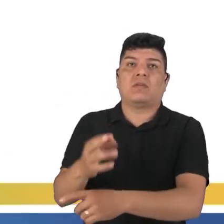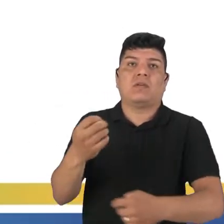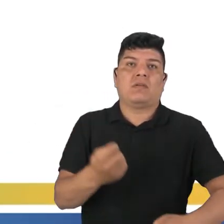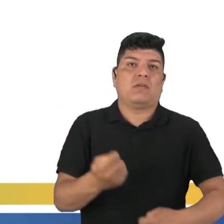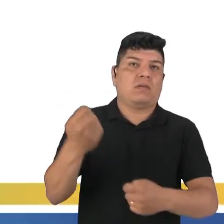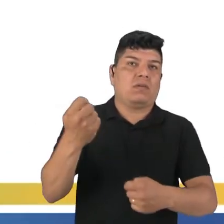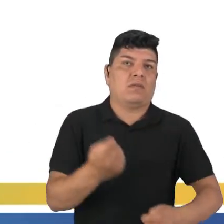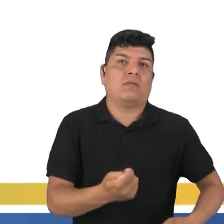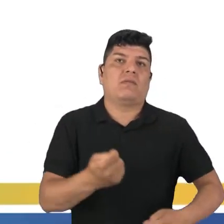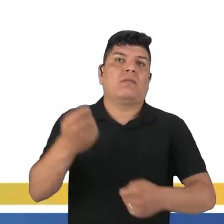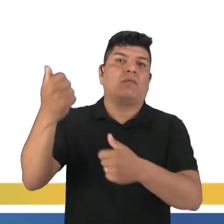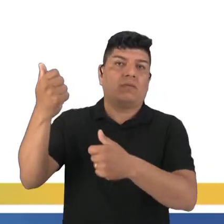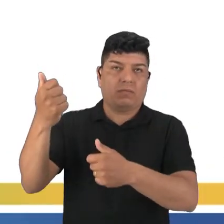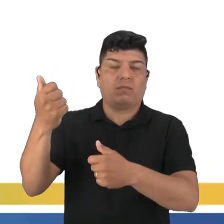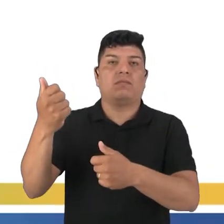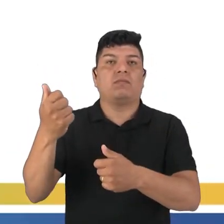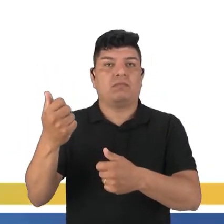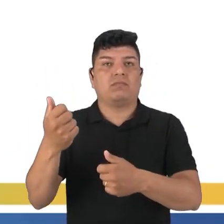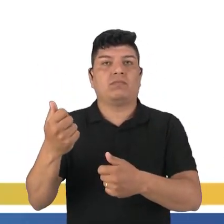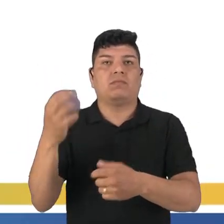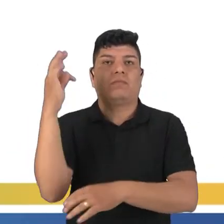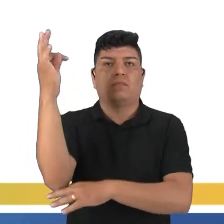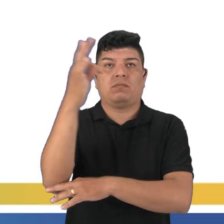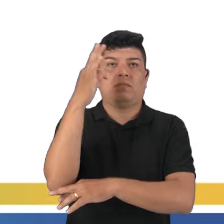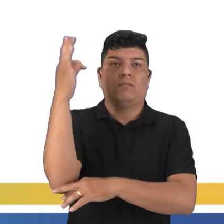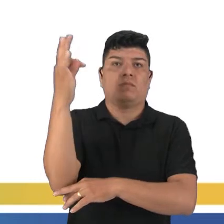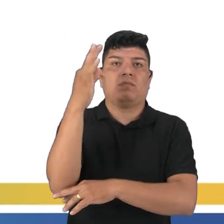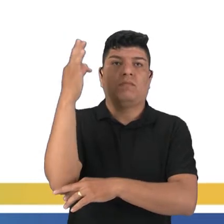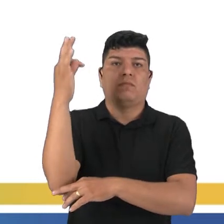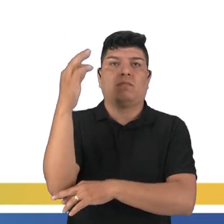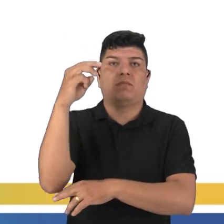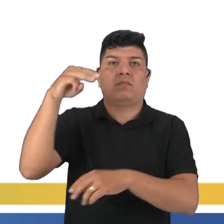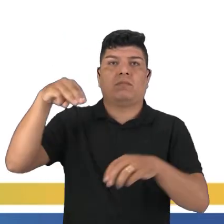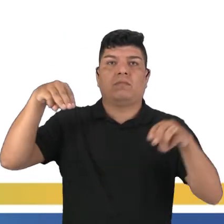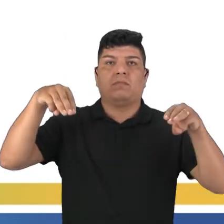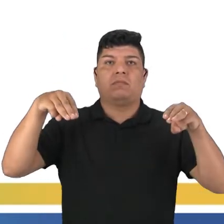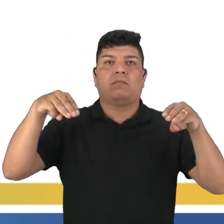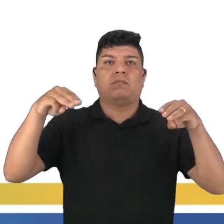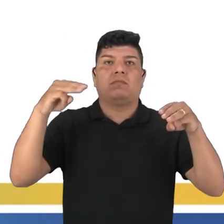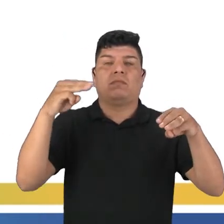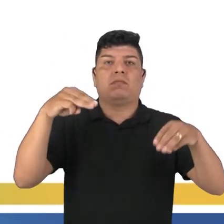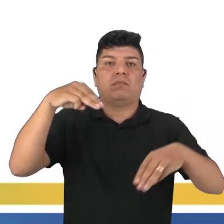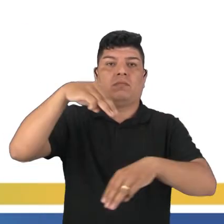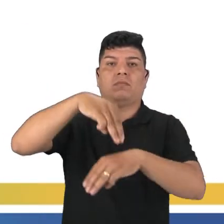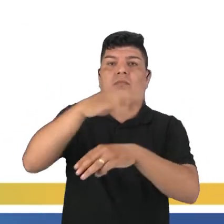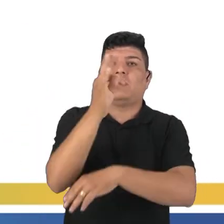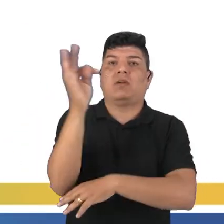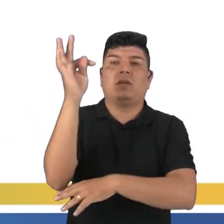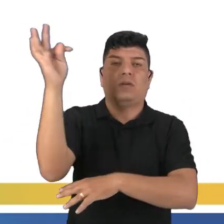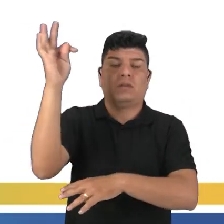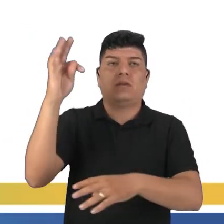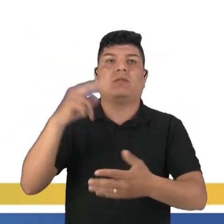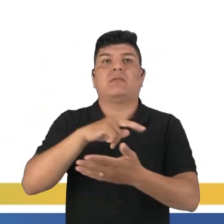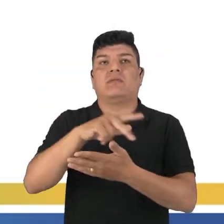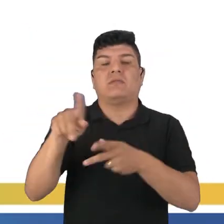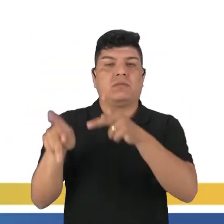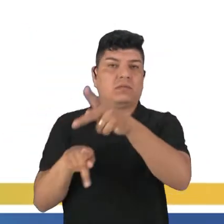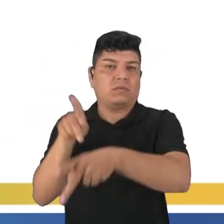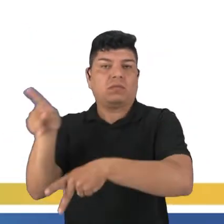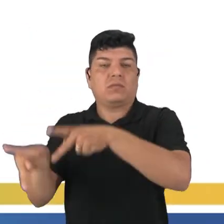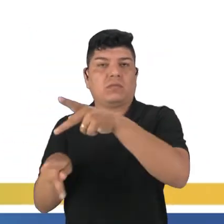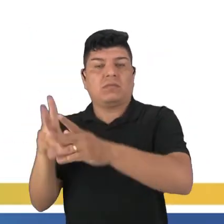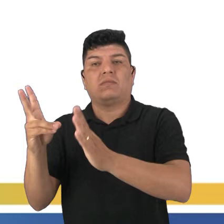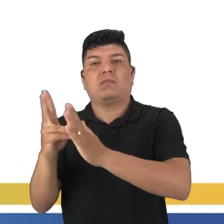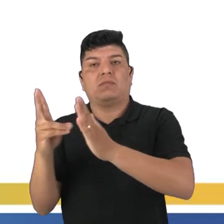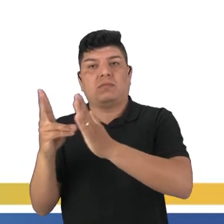Feijó, Tarauacá, Jordão, e assim a gente vai tendo todas essas informações, tá, pessoal? Dessas populações